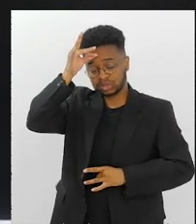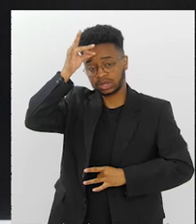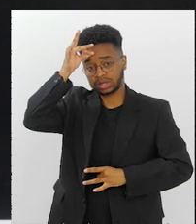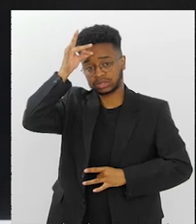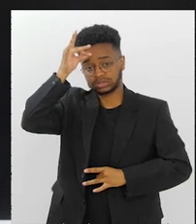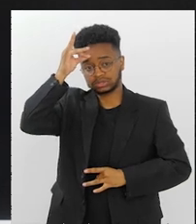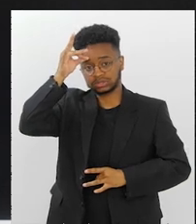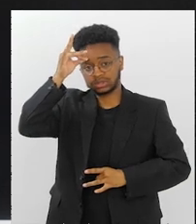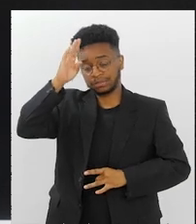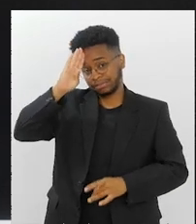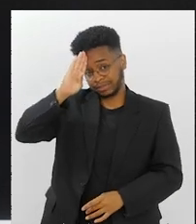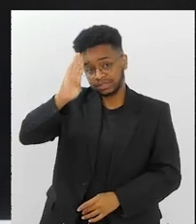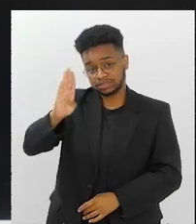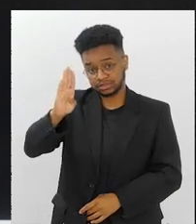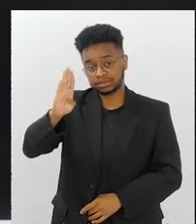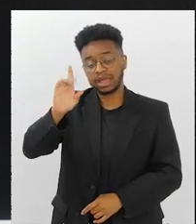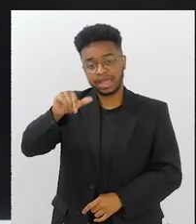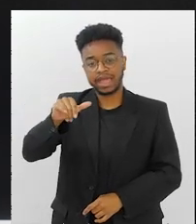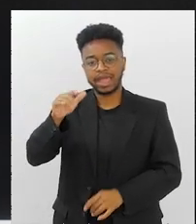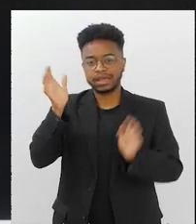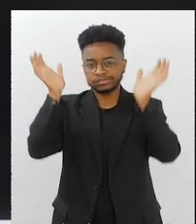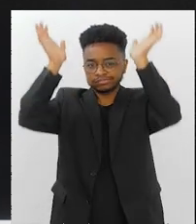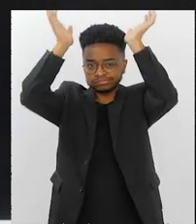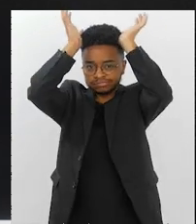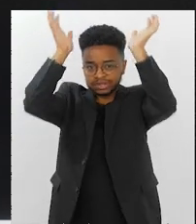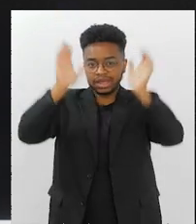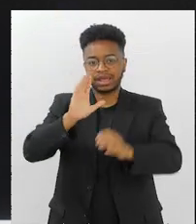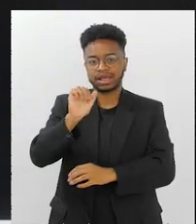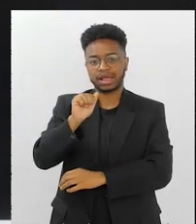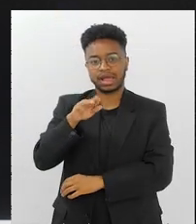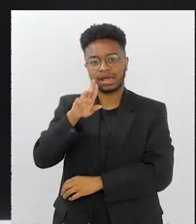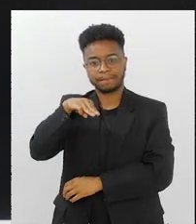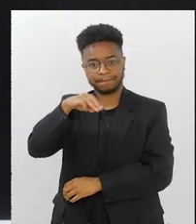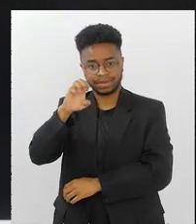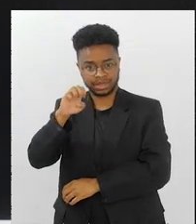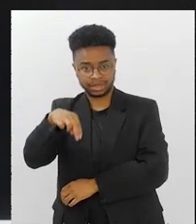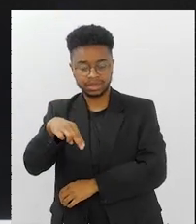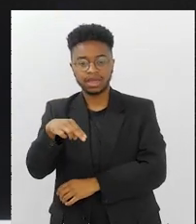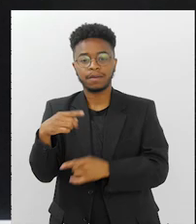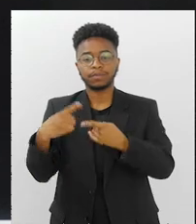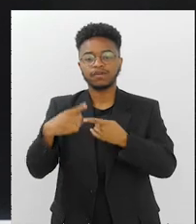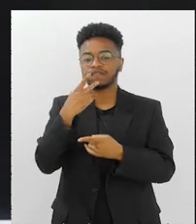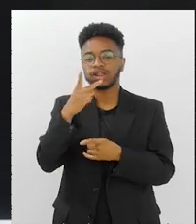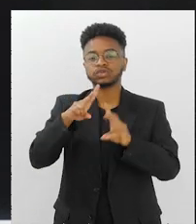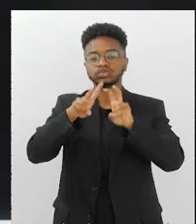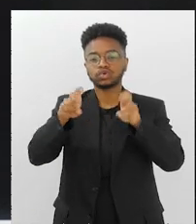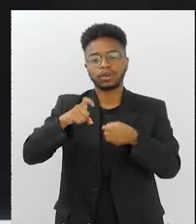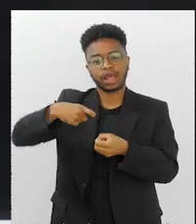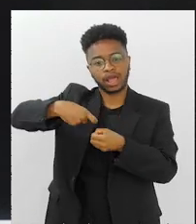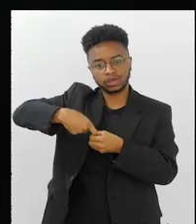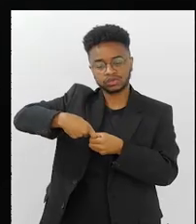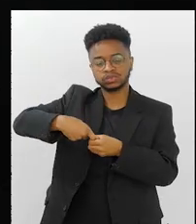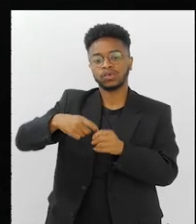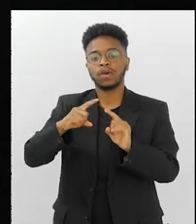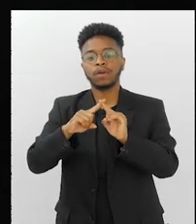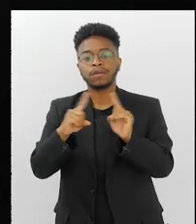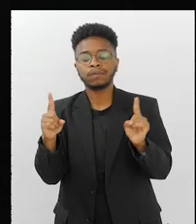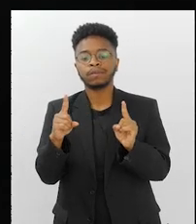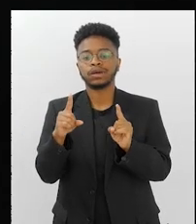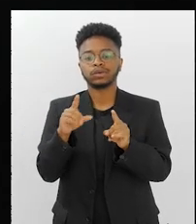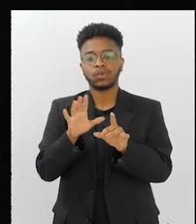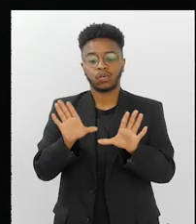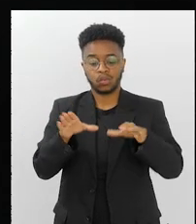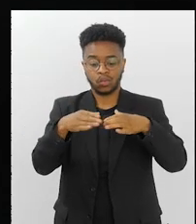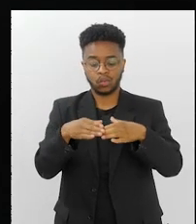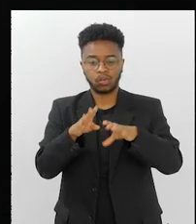principal o personagem principal que era Carmen Miranda né que era um enredo que falava sobre o caju e aí a comissão